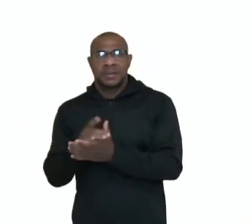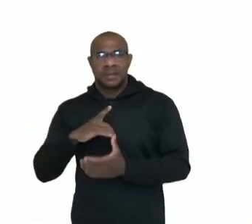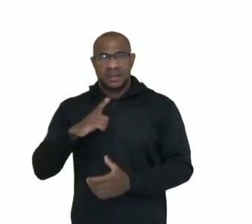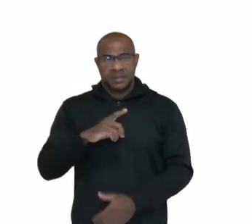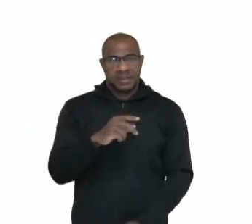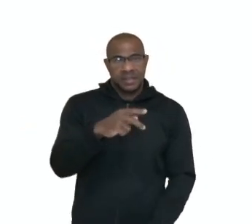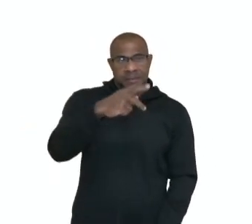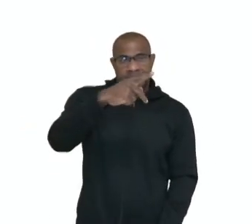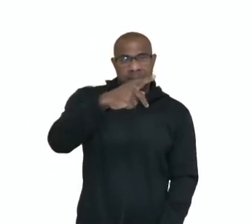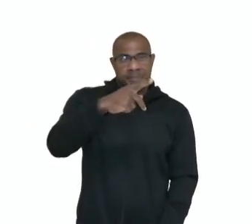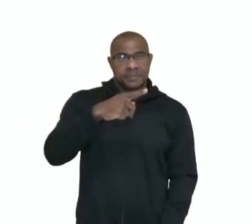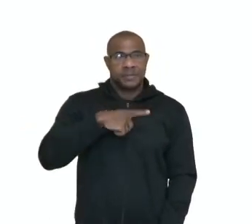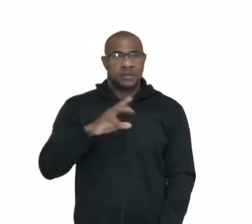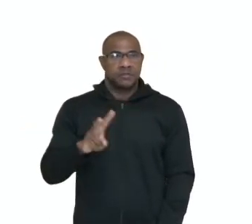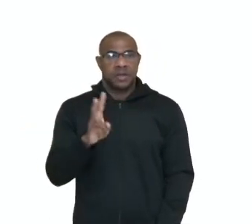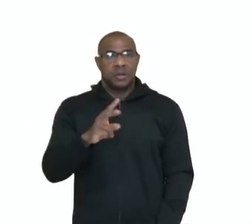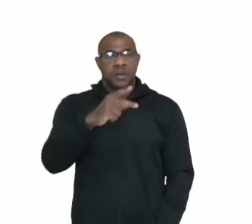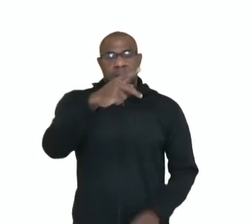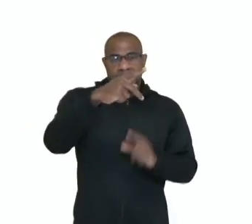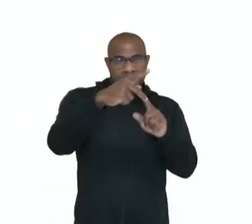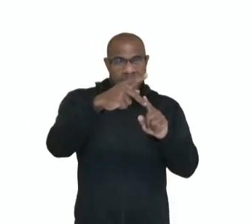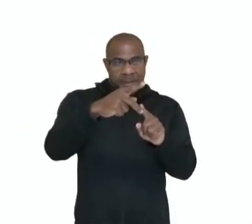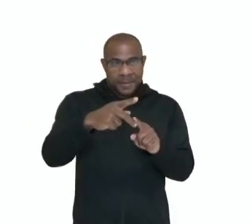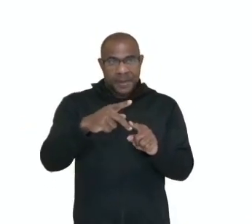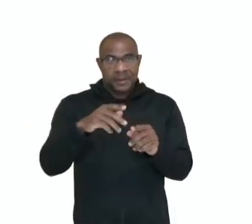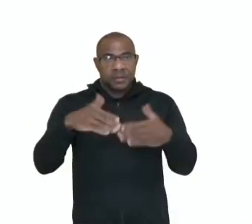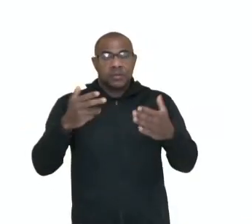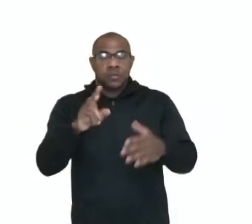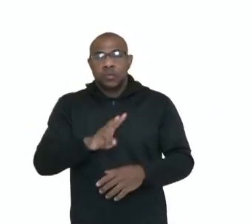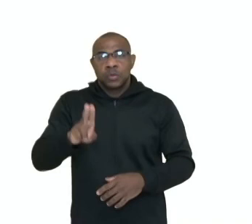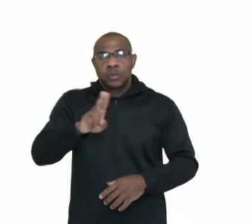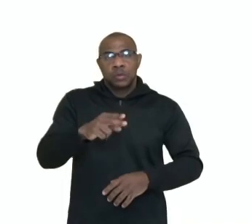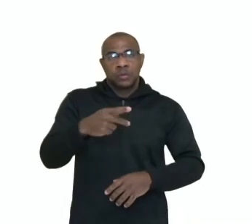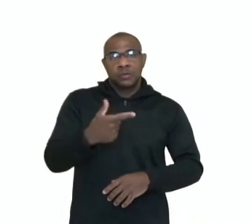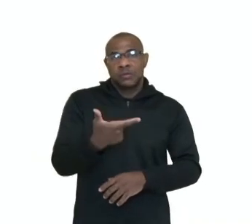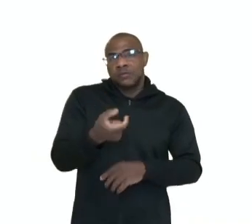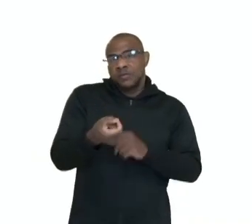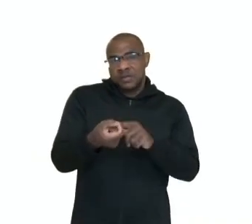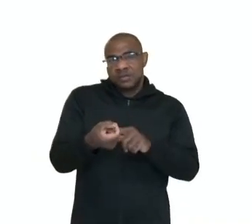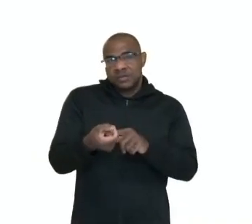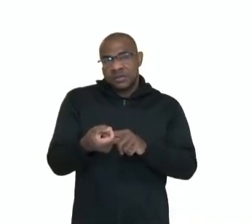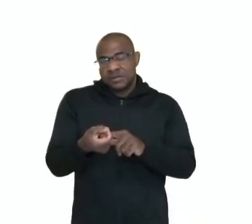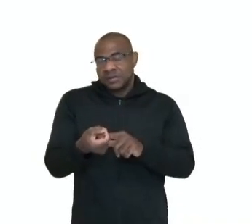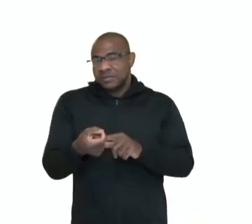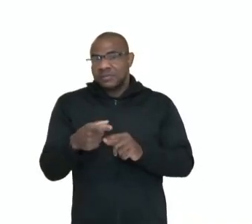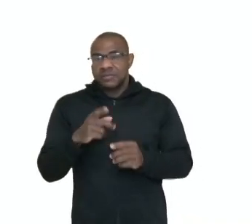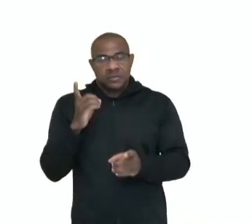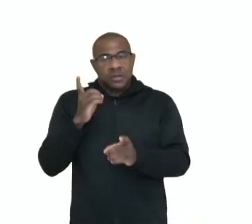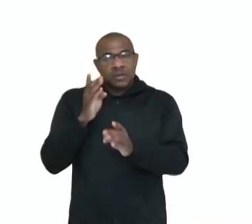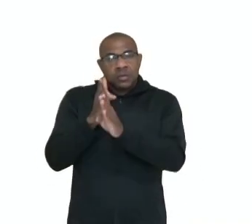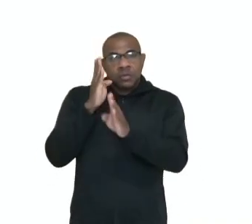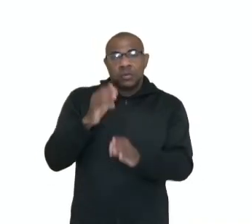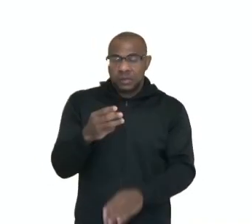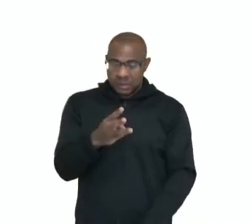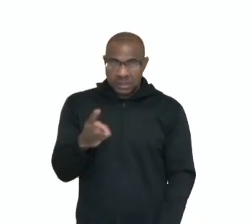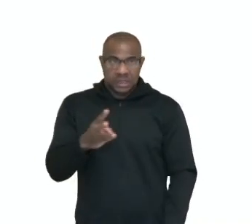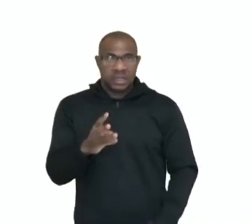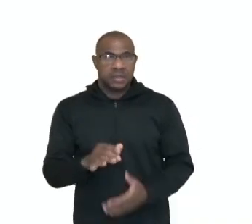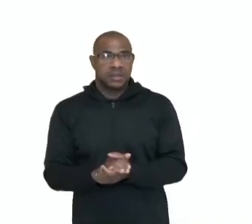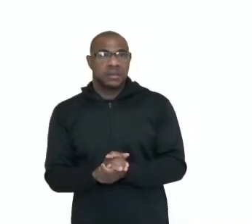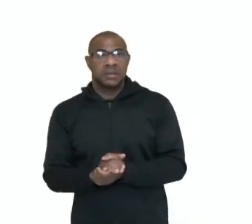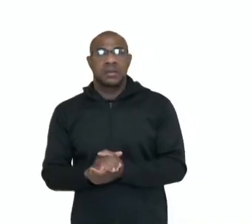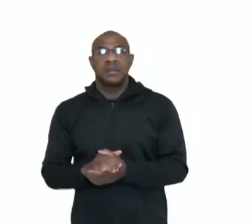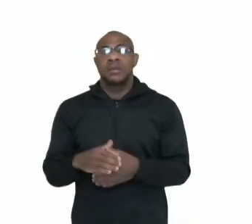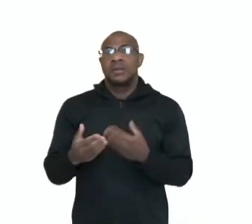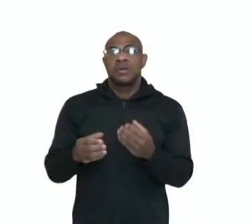tinha o valor 8, eu cheguei em 13,20 e quando eu usei o valor 20, eu cheguei em 33. Então, o valor